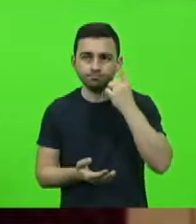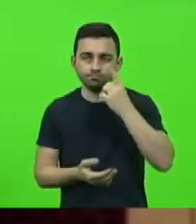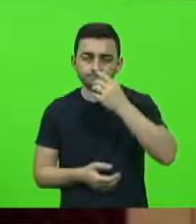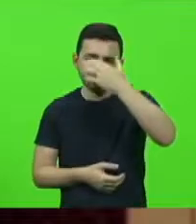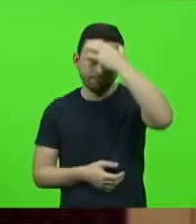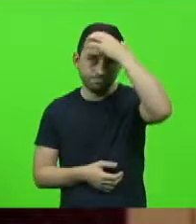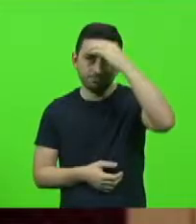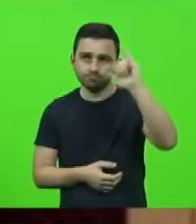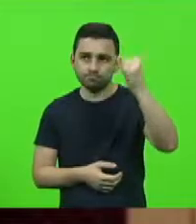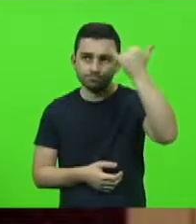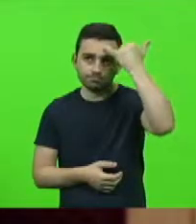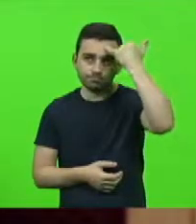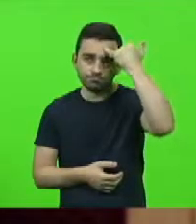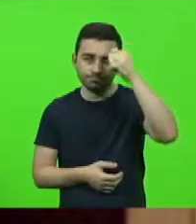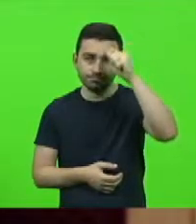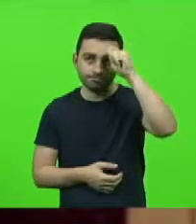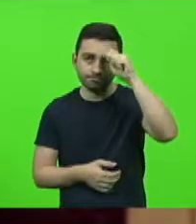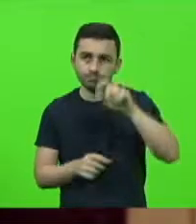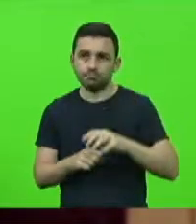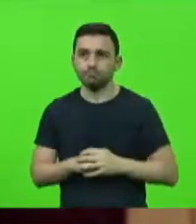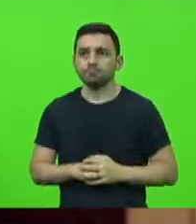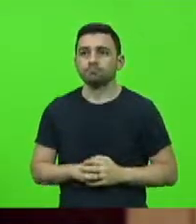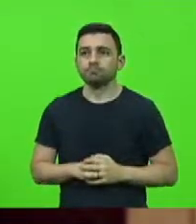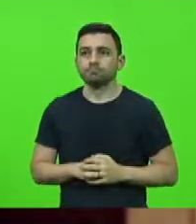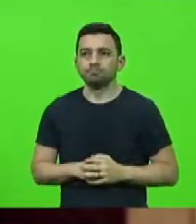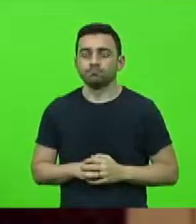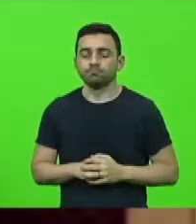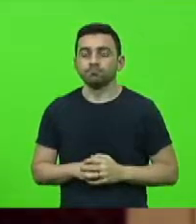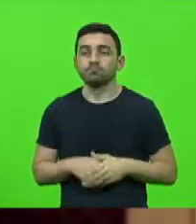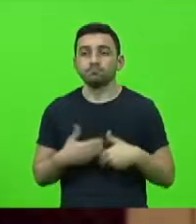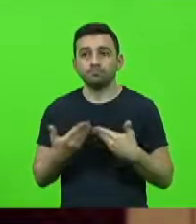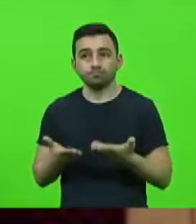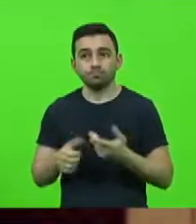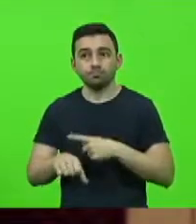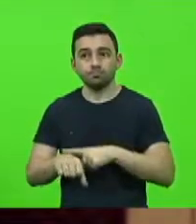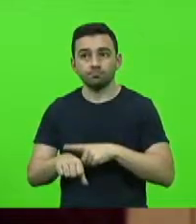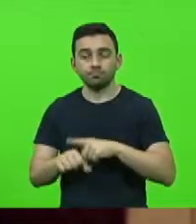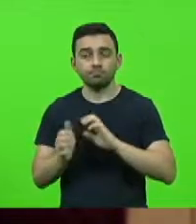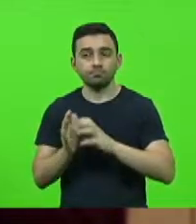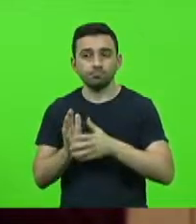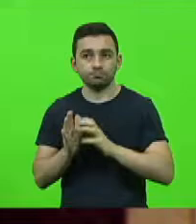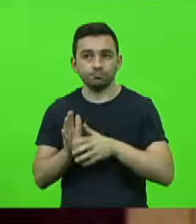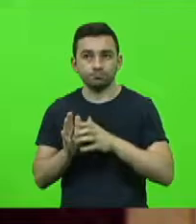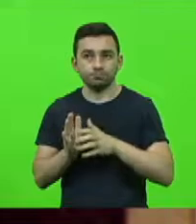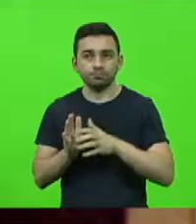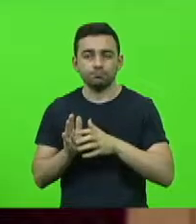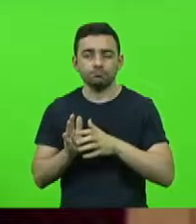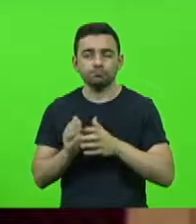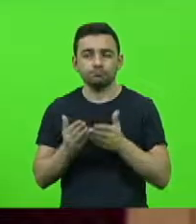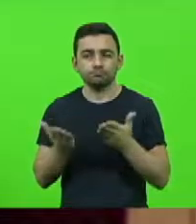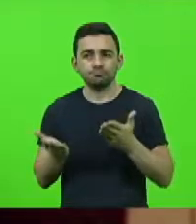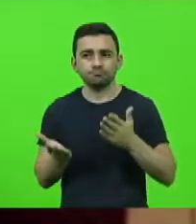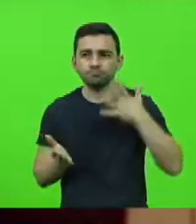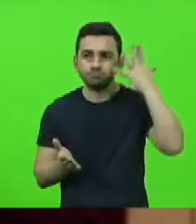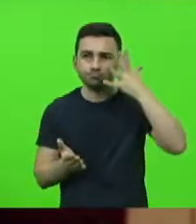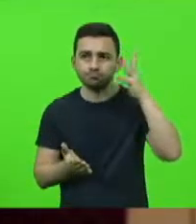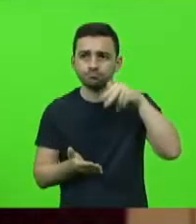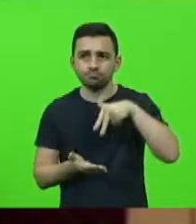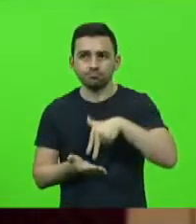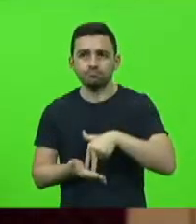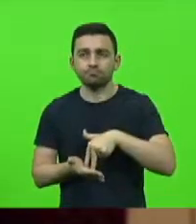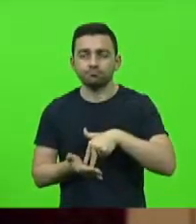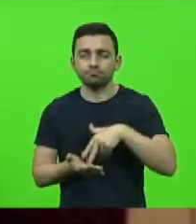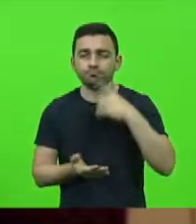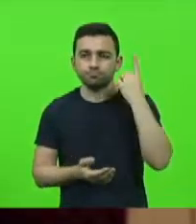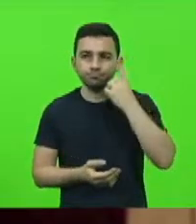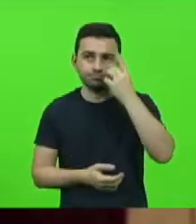Gessé Lopes e Adrianinho. Grande expediente. Neste horário destinado aos partidos políticos, fizeram uso da palavra os senhores deputados